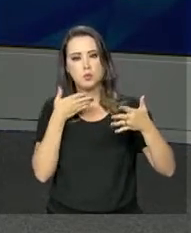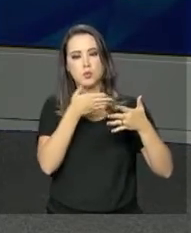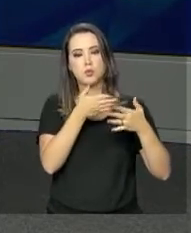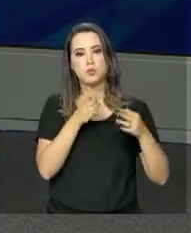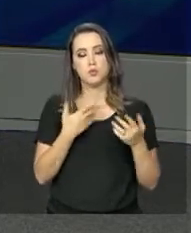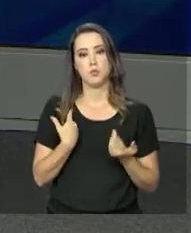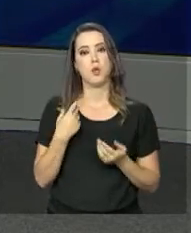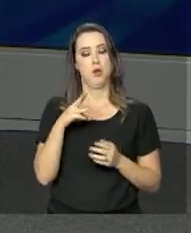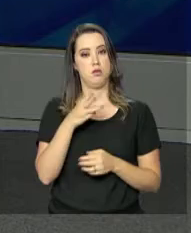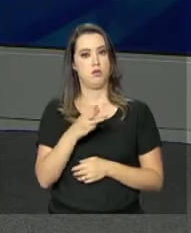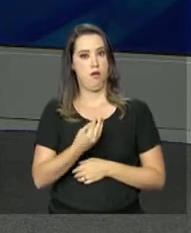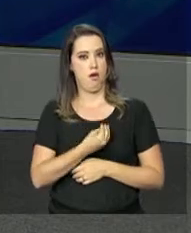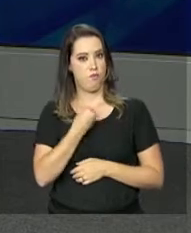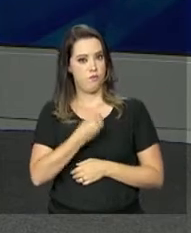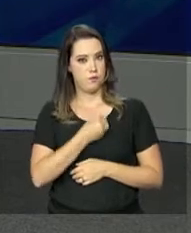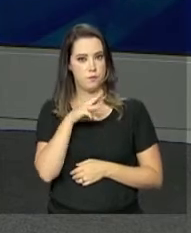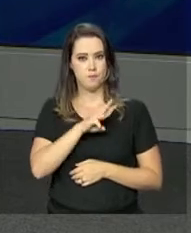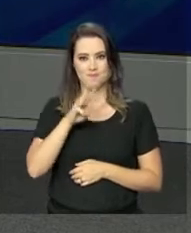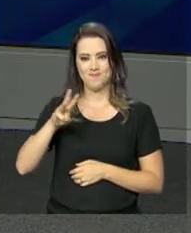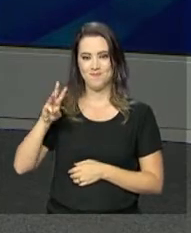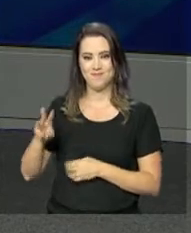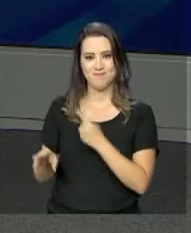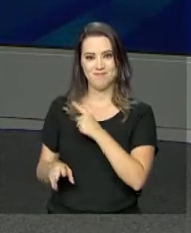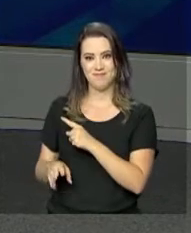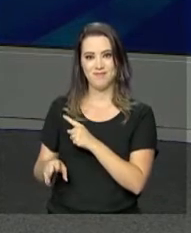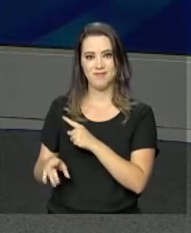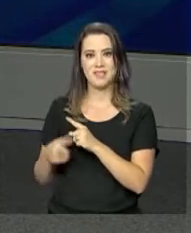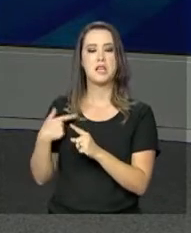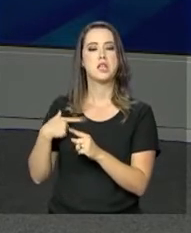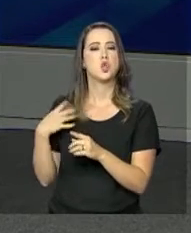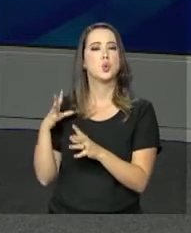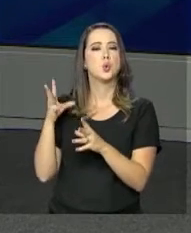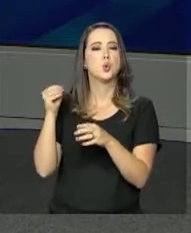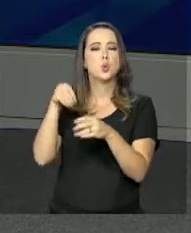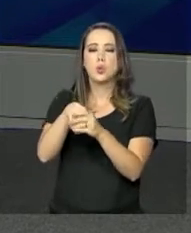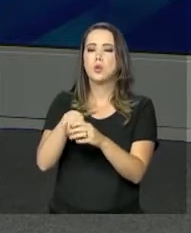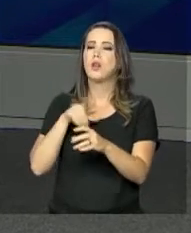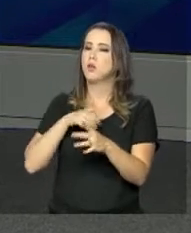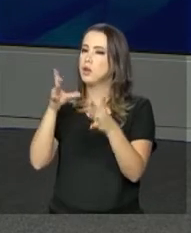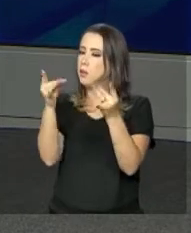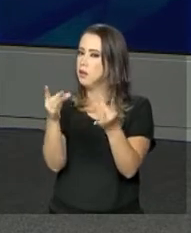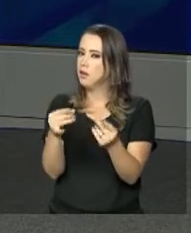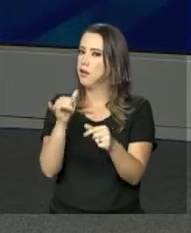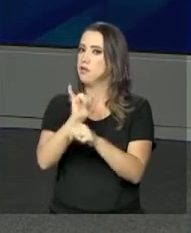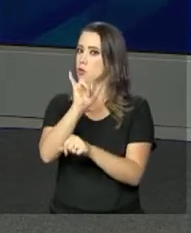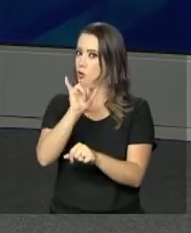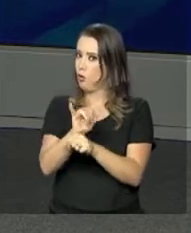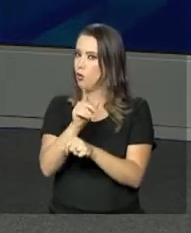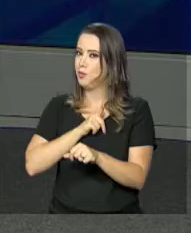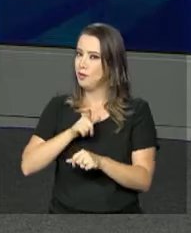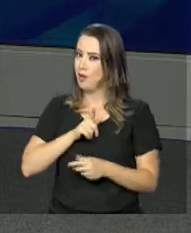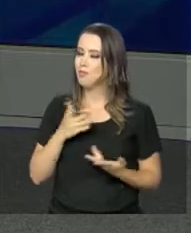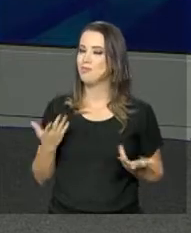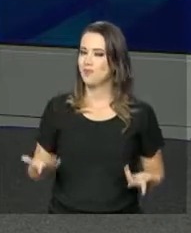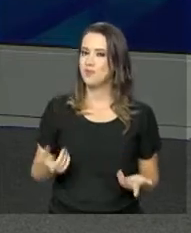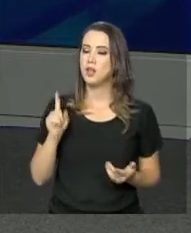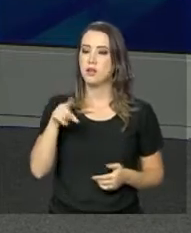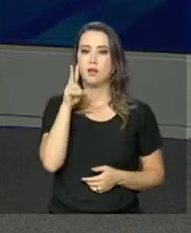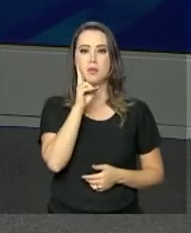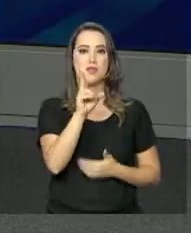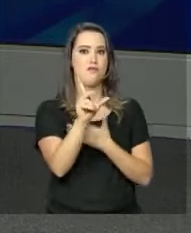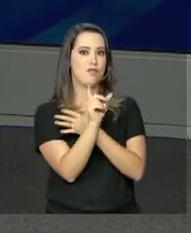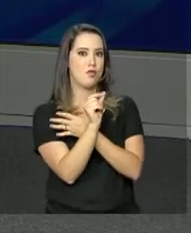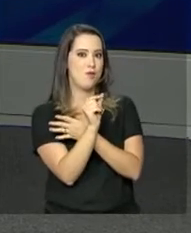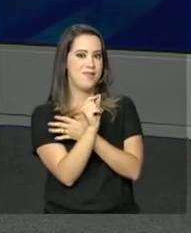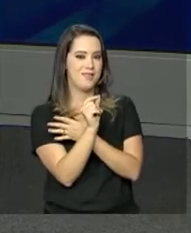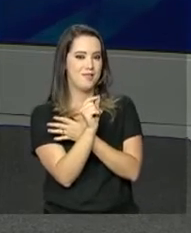programação está ao vivo no site da npr você acesso a todas as reportagens no nosso canal no youtube e também é possível seguir a